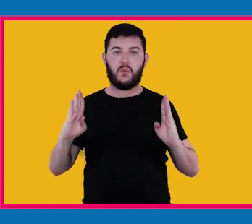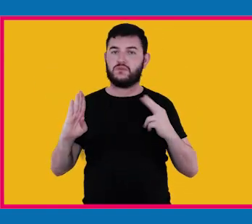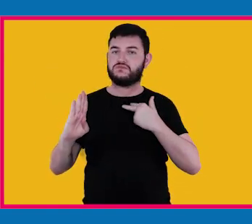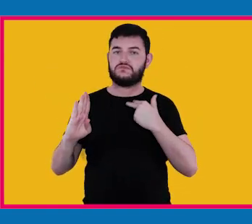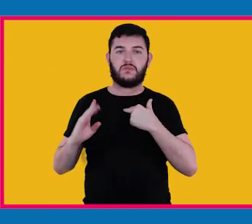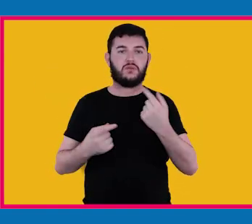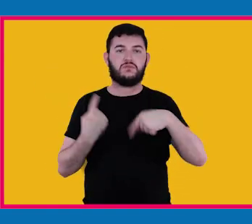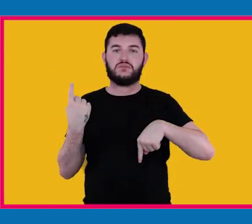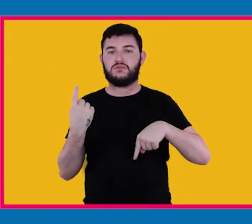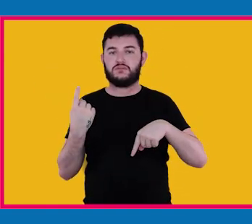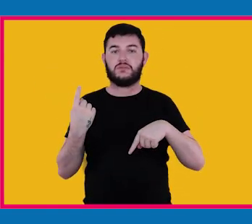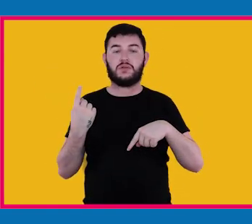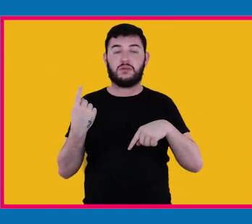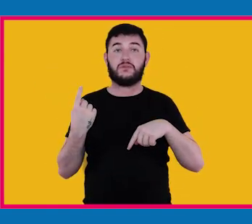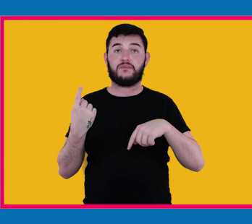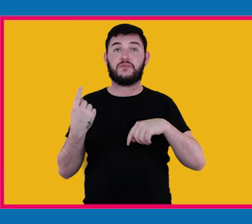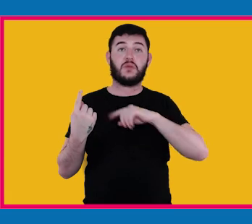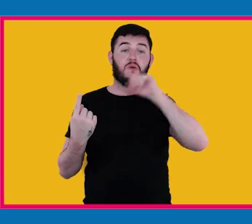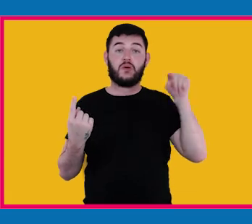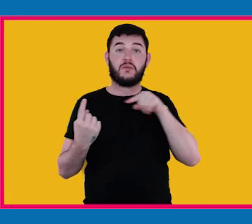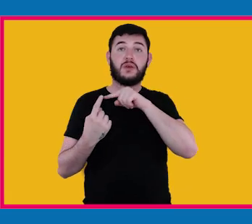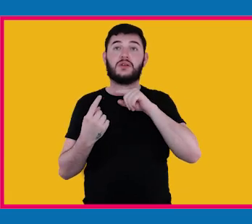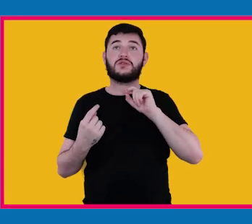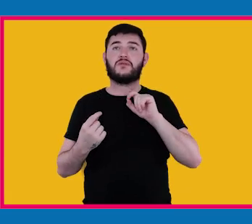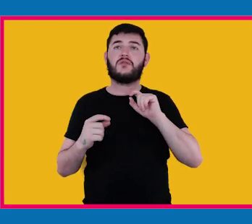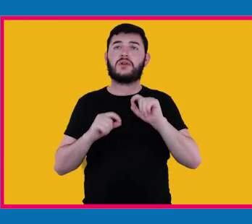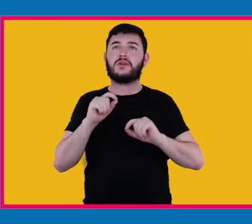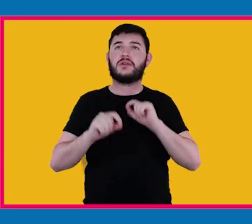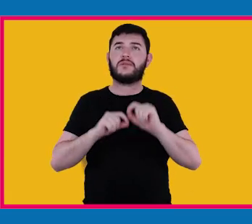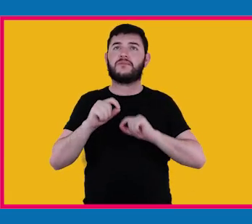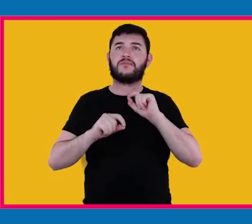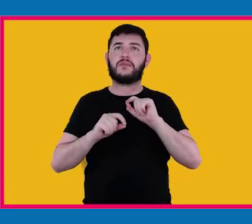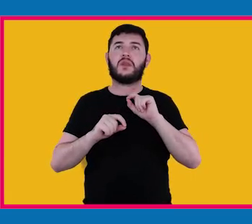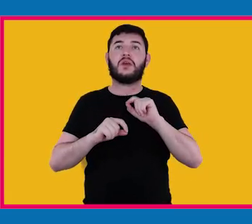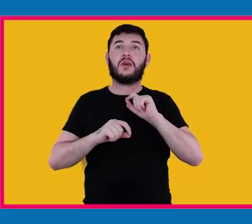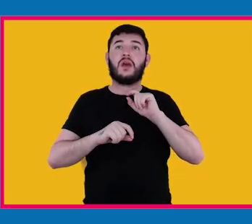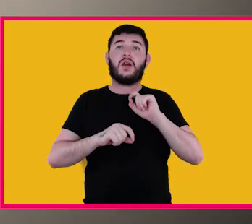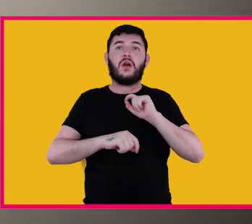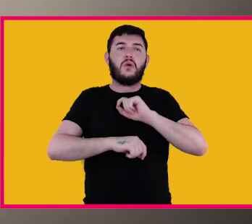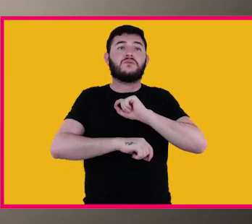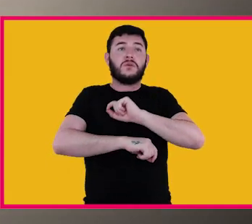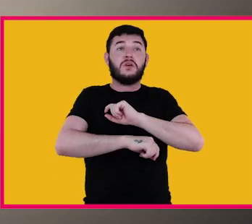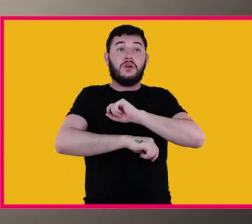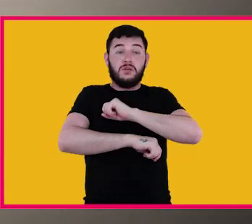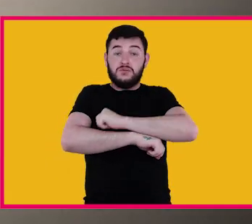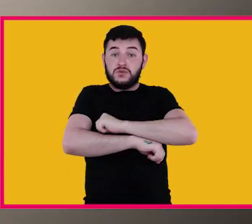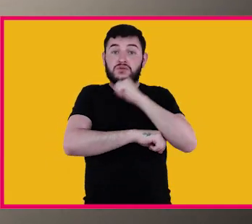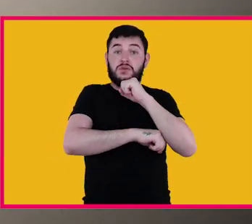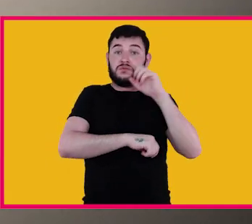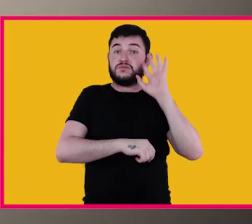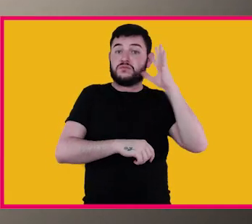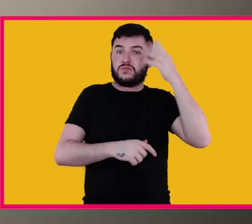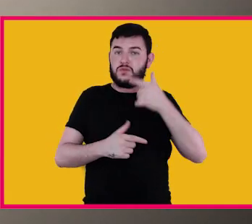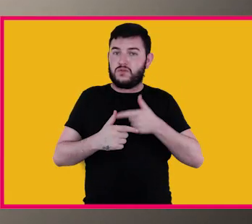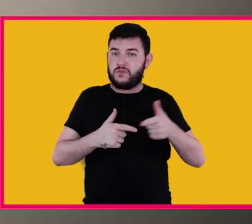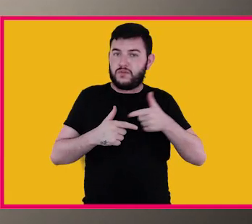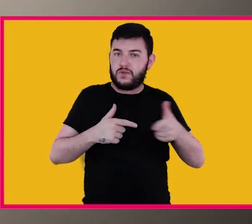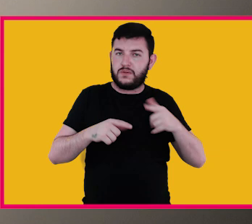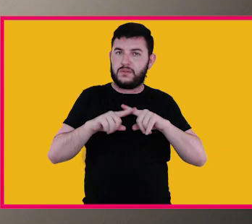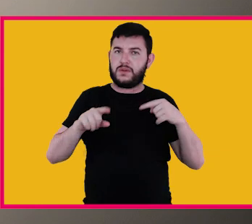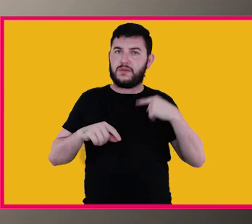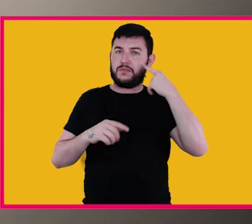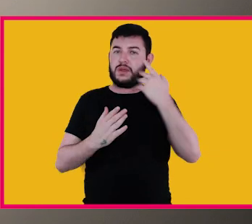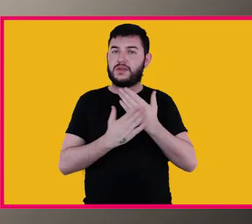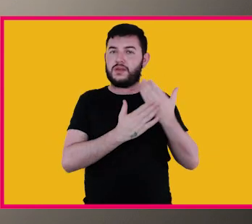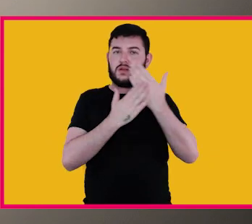duas fachadas, tornando essa solução dos sheds fundamental para essa solução das aberturas dos ambientes. Dessa forma, a edificação apenas do núcleo básico